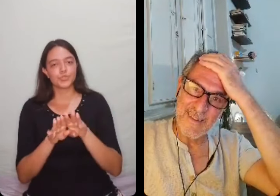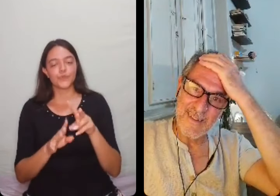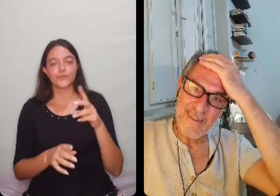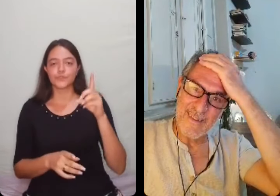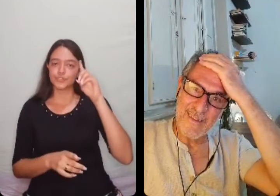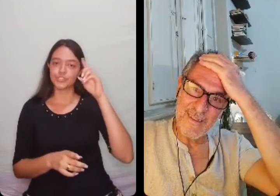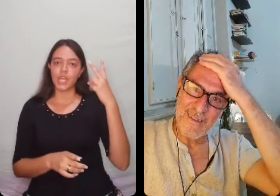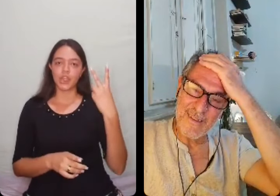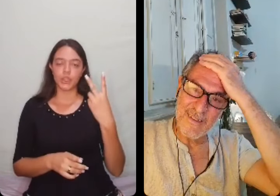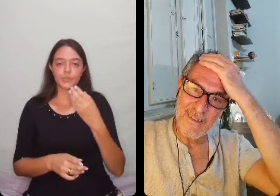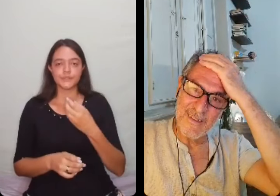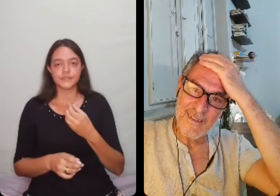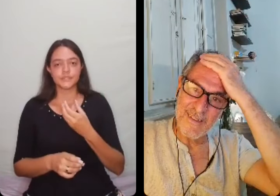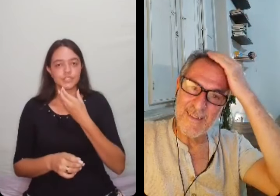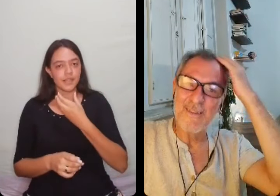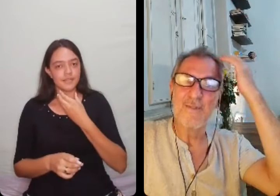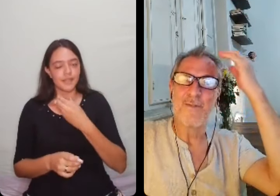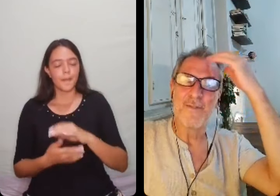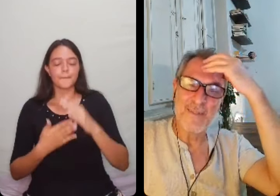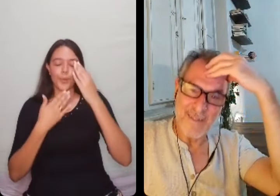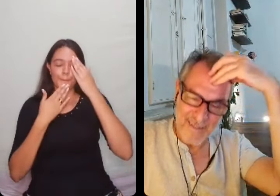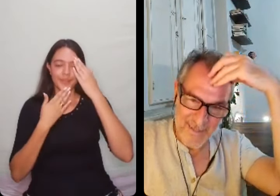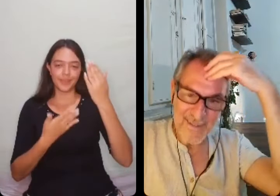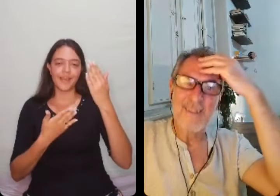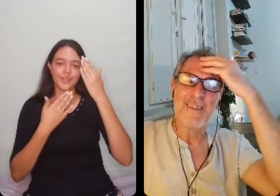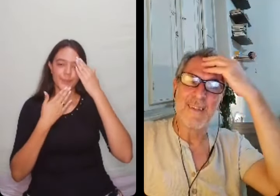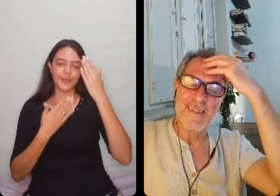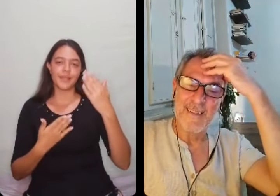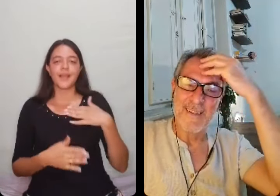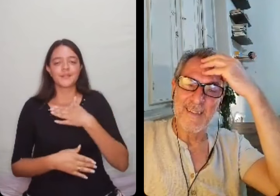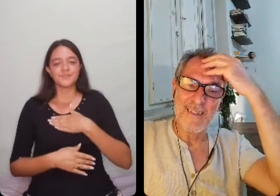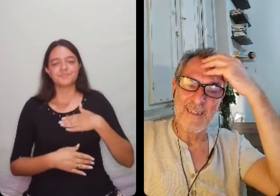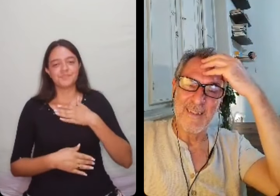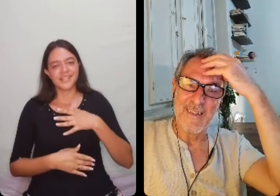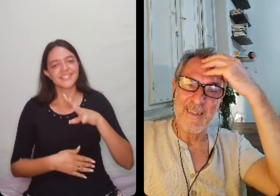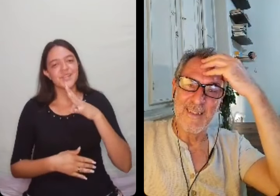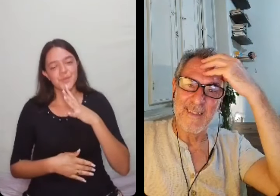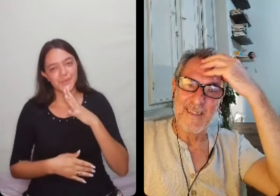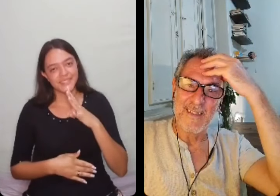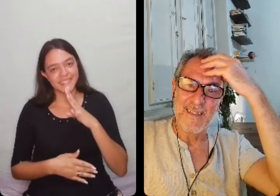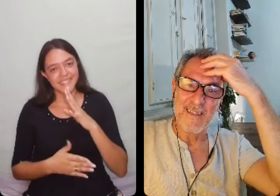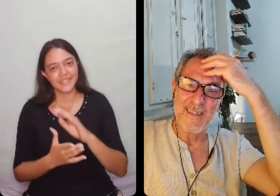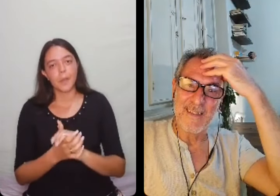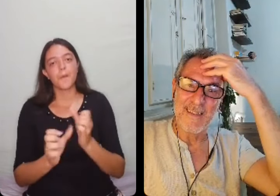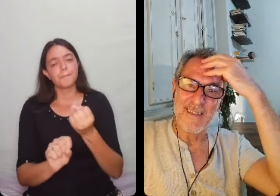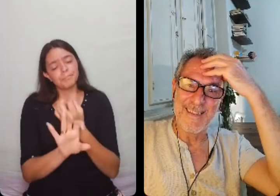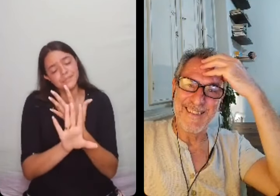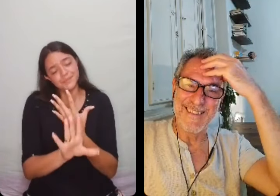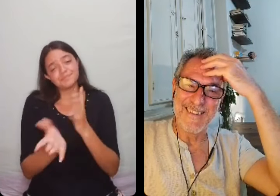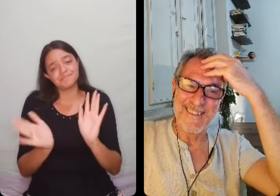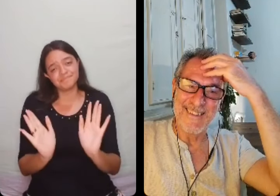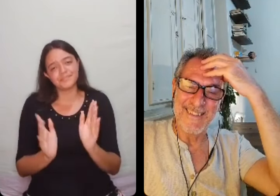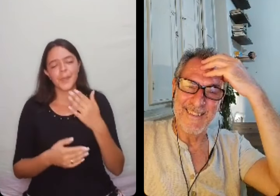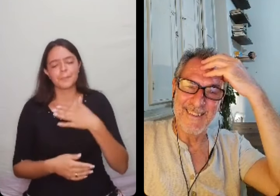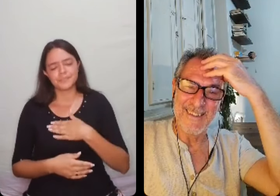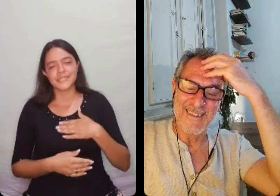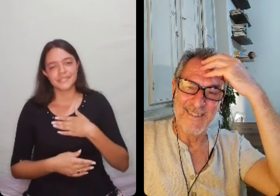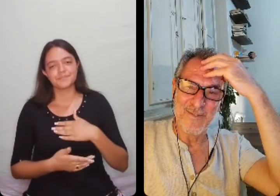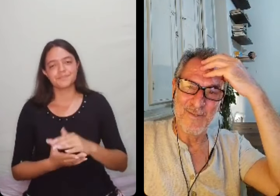Norberto, super obrigada, foi um prazer te conhecer, mesmo que assim, virtualmente, eu consegui sentir sua energia e toda a sua